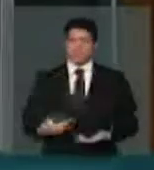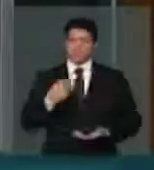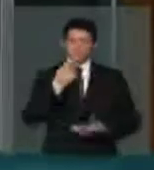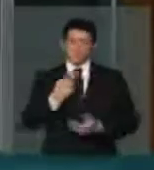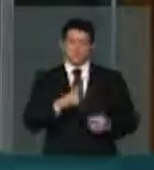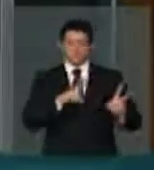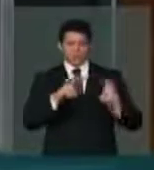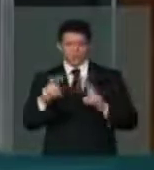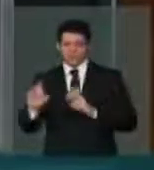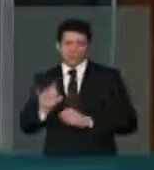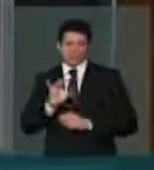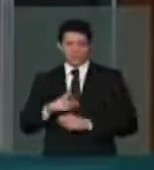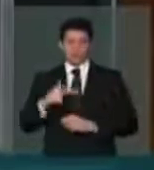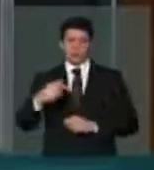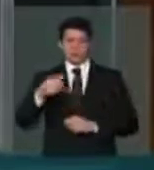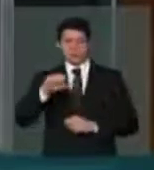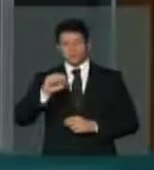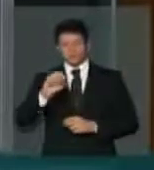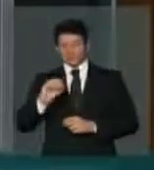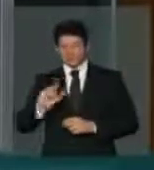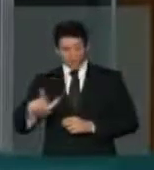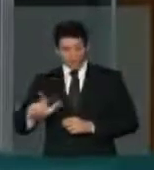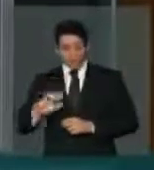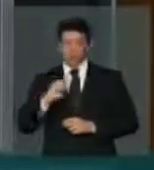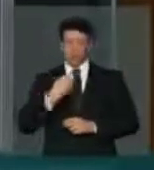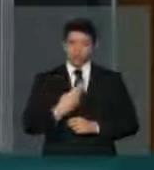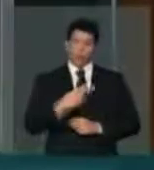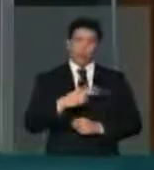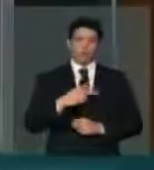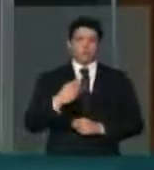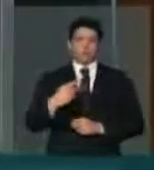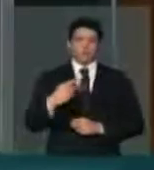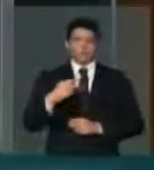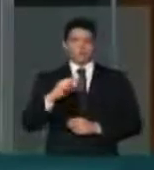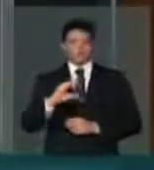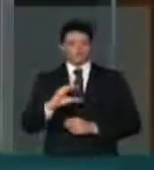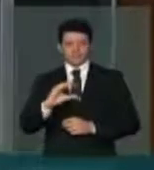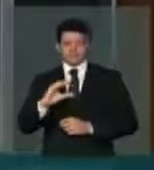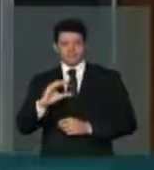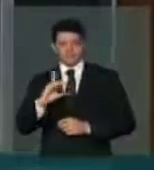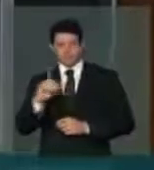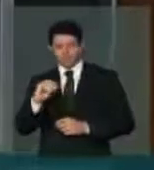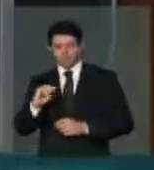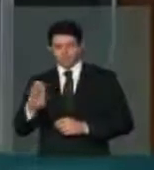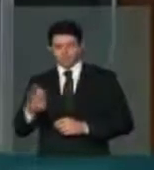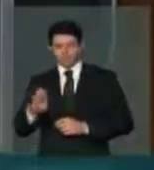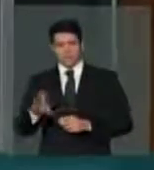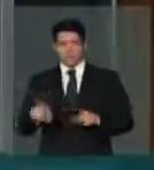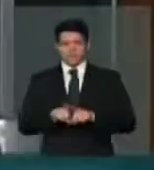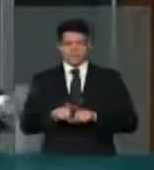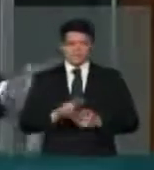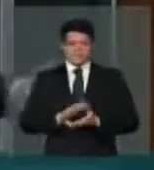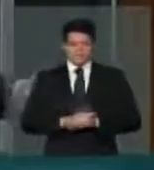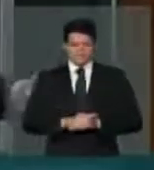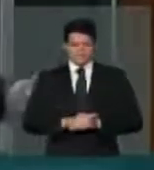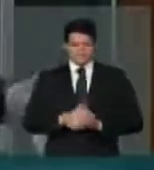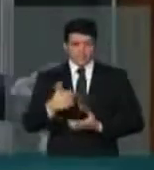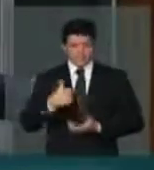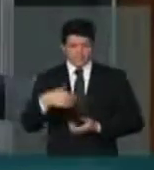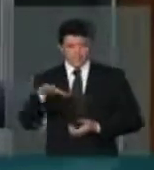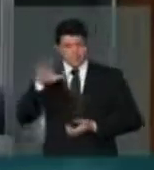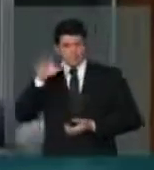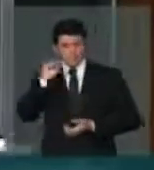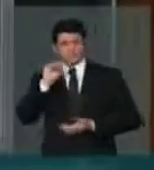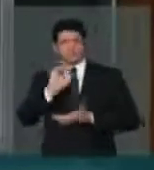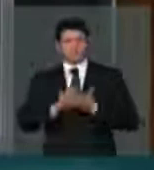exceção do PSOL e do PCdoB, para que a gente possa aqui fazer justiça. Eu não ouvi